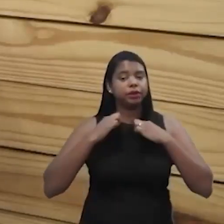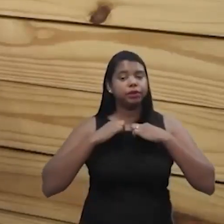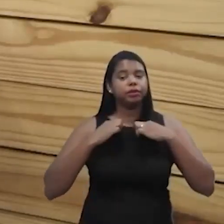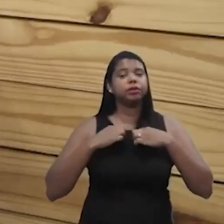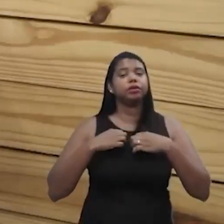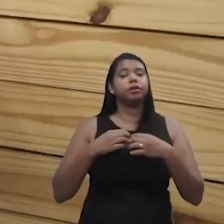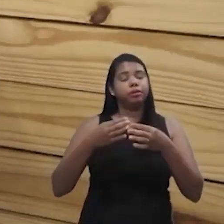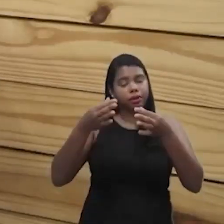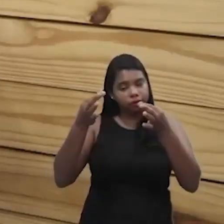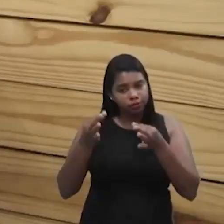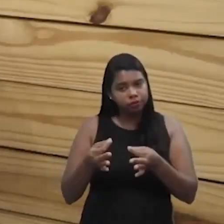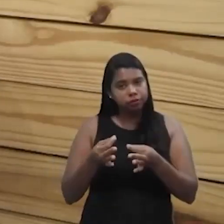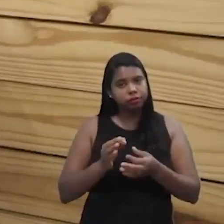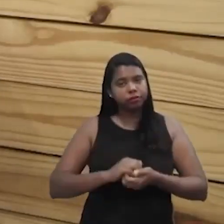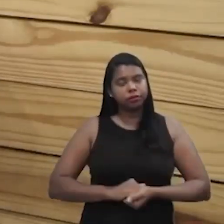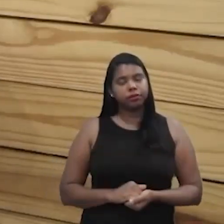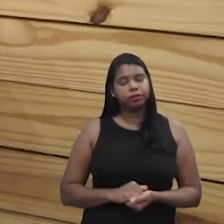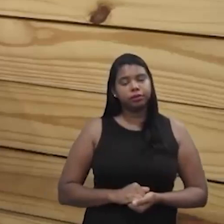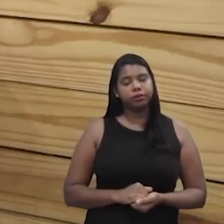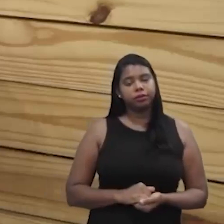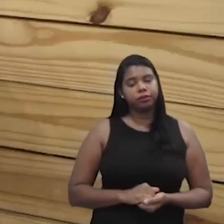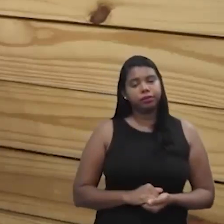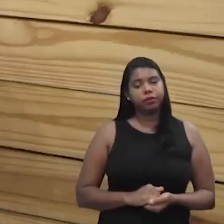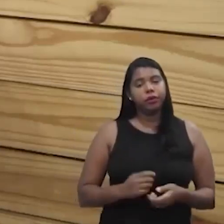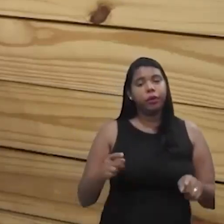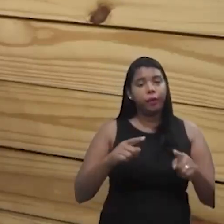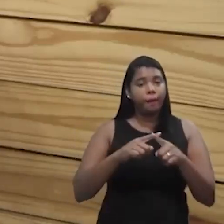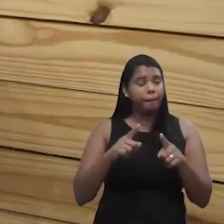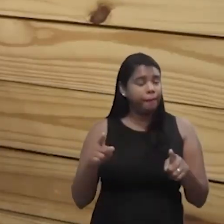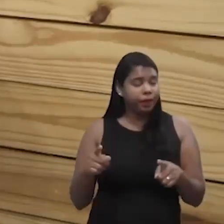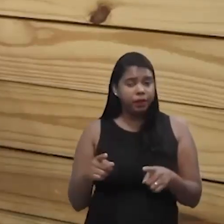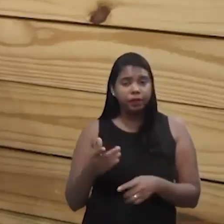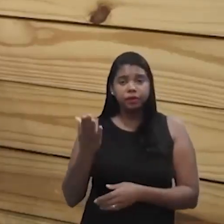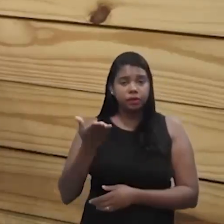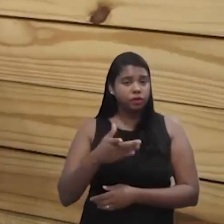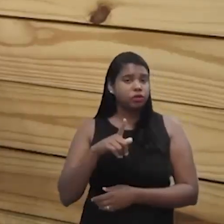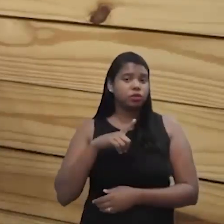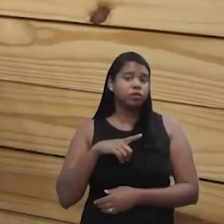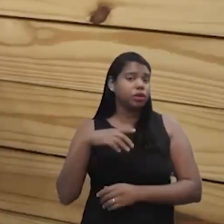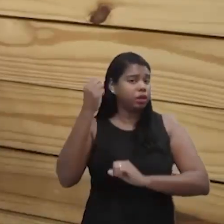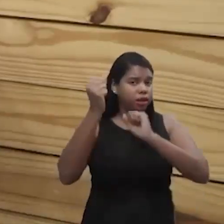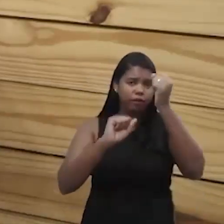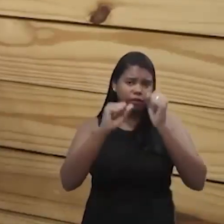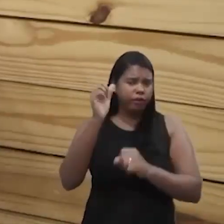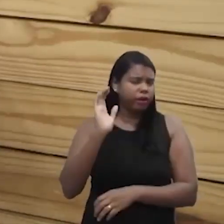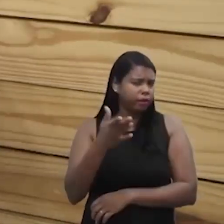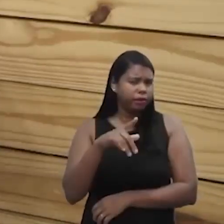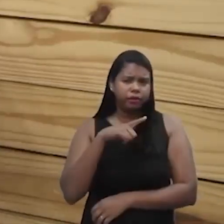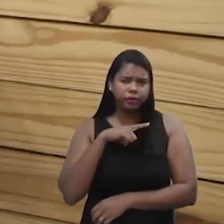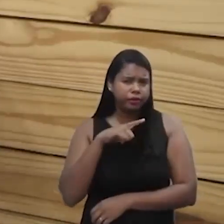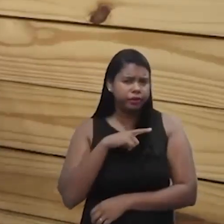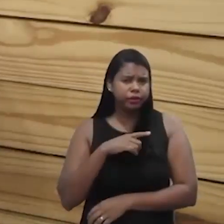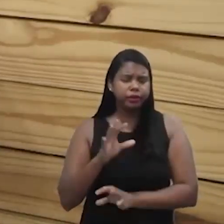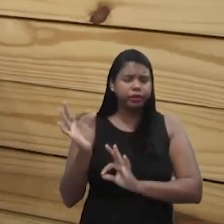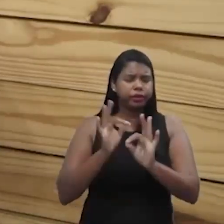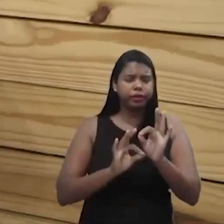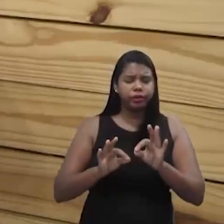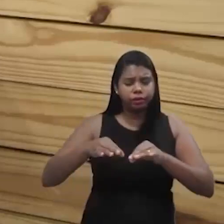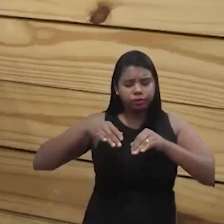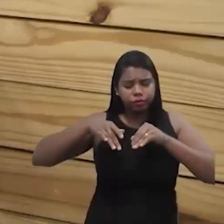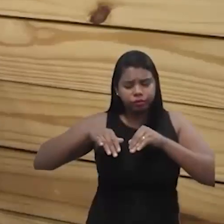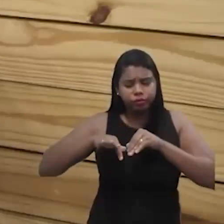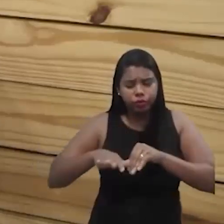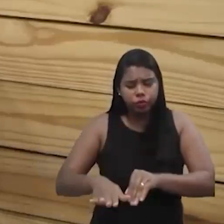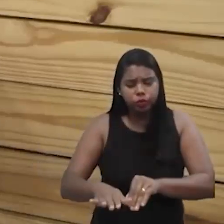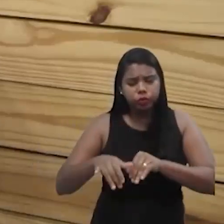trabalho mais manual. Mas para a produção em massa, você tem hoje já equipamentos que fazem isso. Você tem, por